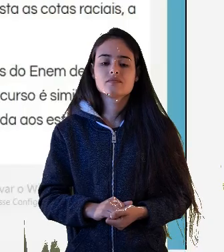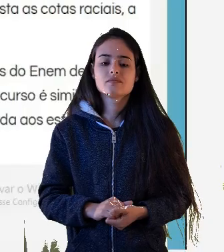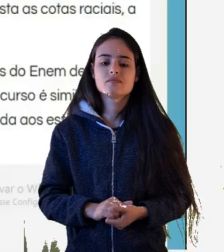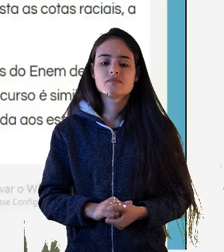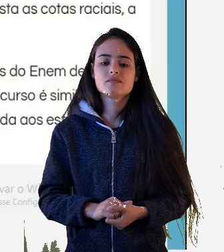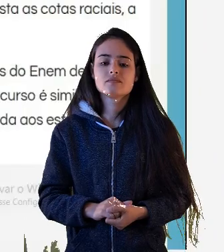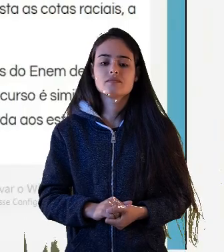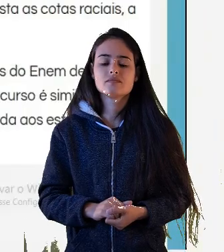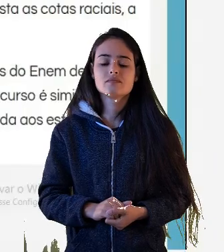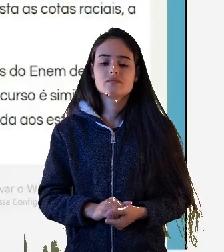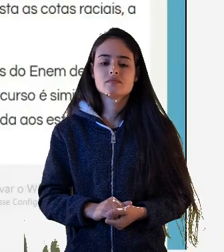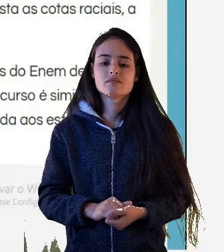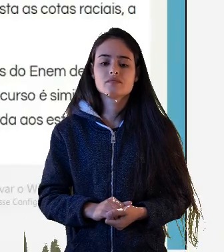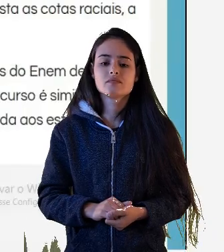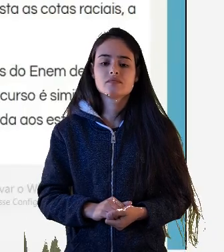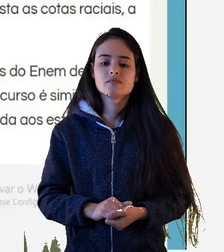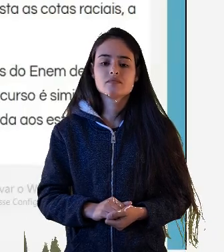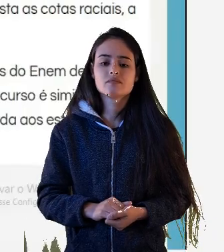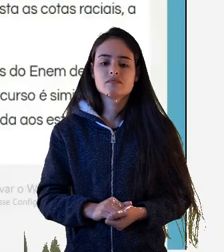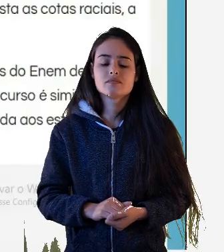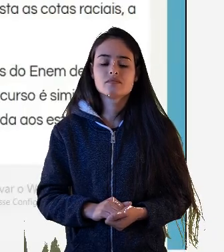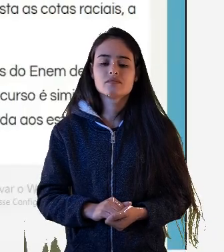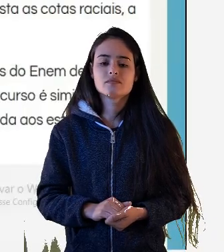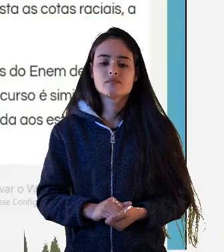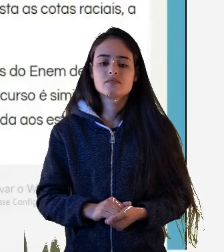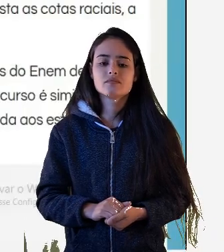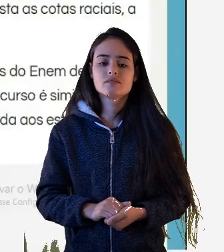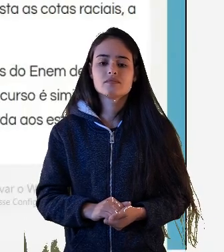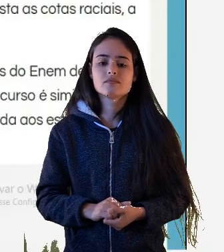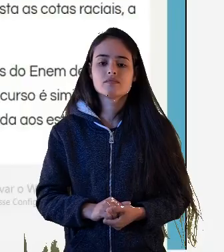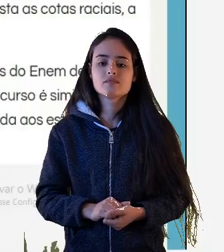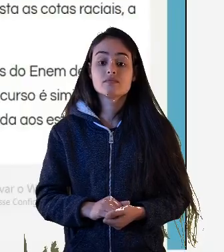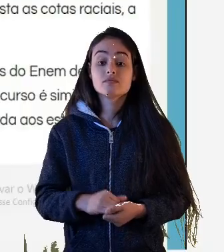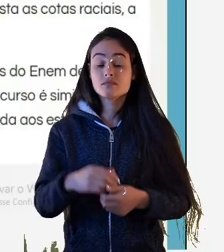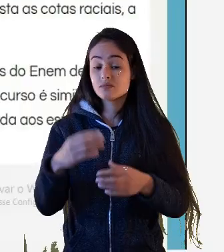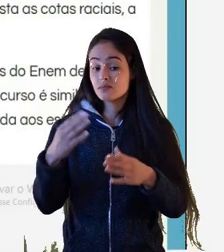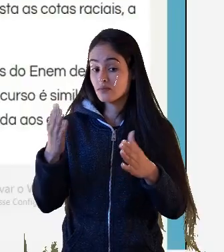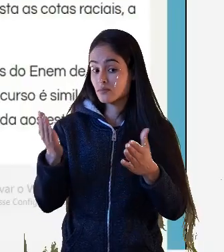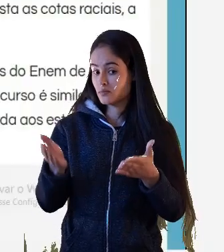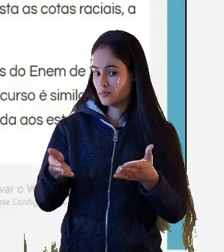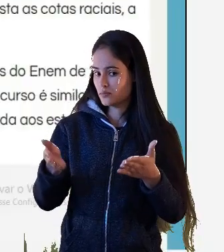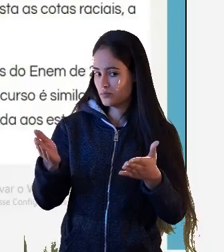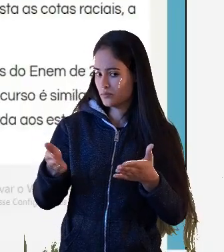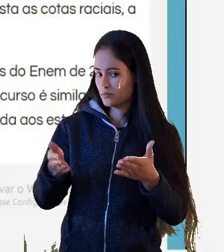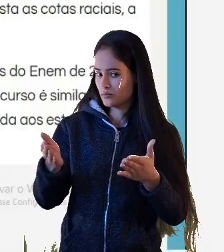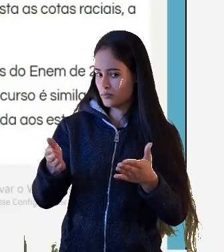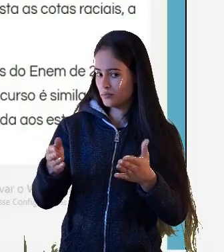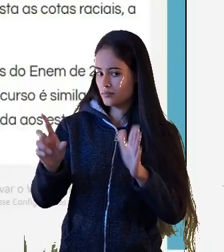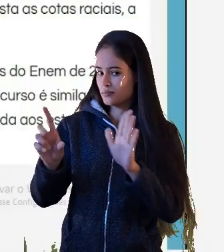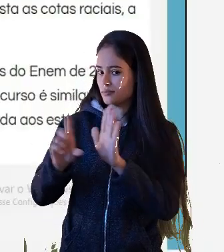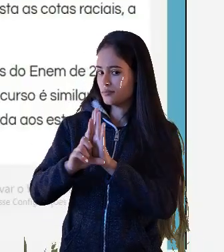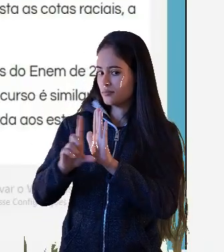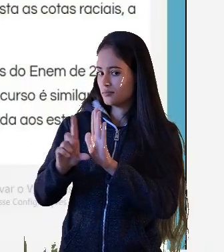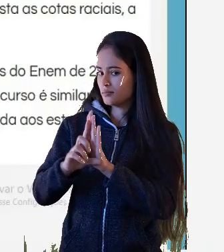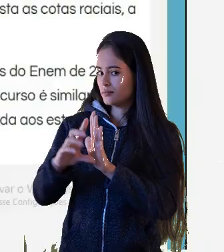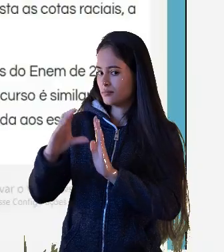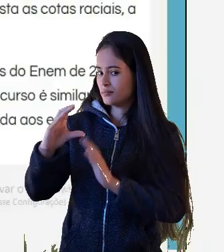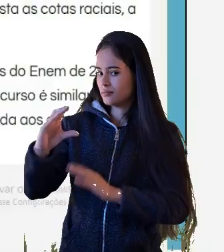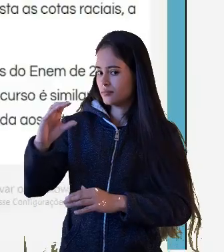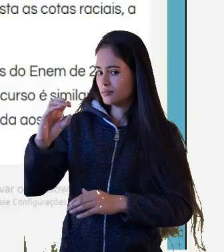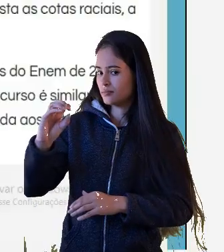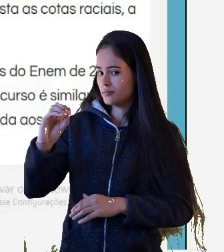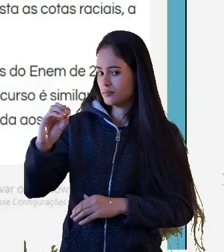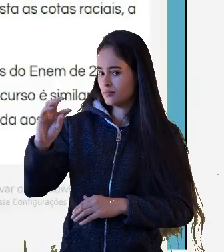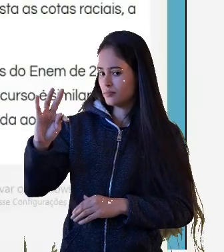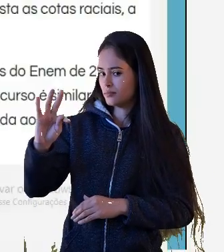ingressantes no ensino superior de baixa renda, que tem aí 1,5 salário mínimo, né? Essa é a condição, né, gente, da cota social, ter 1,5